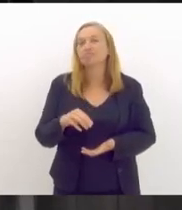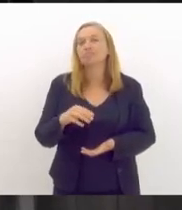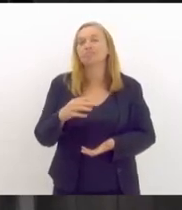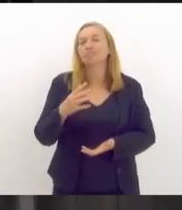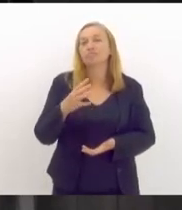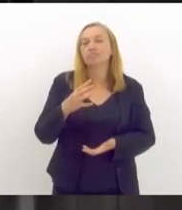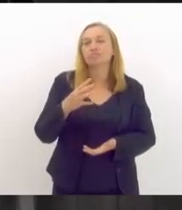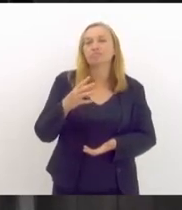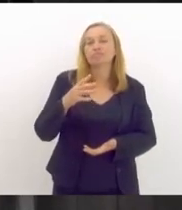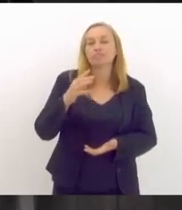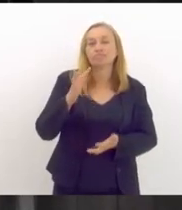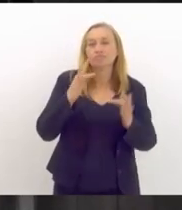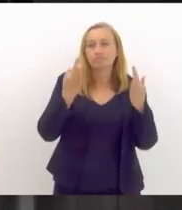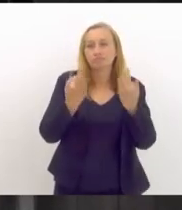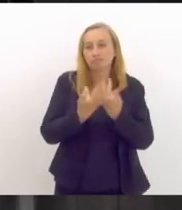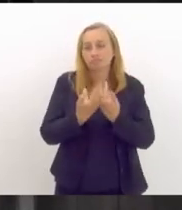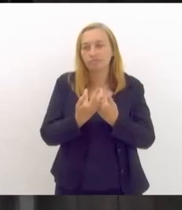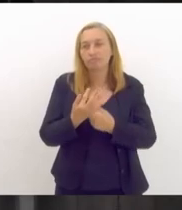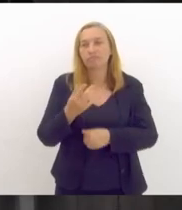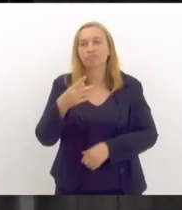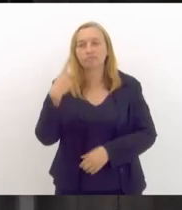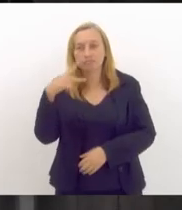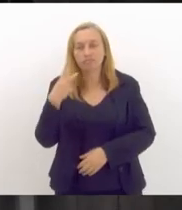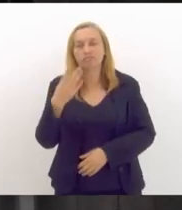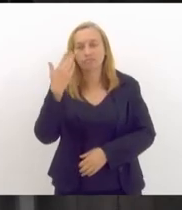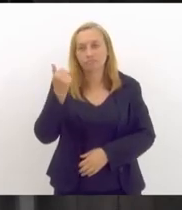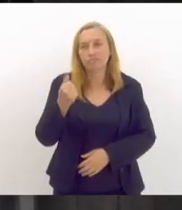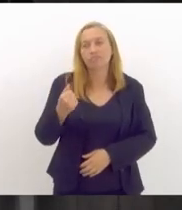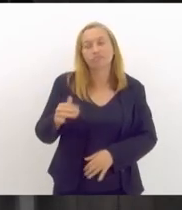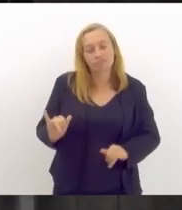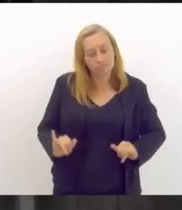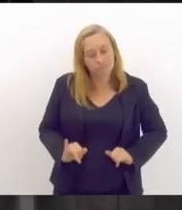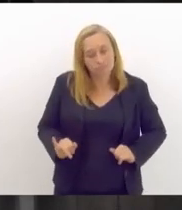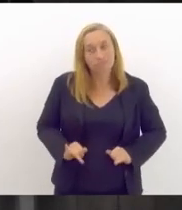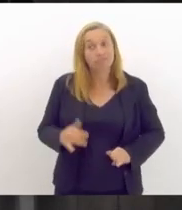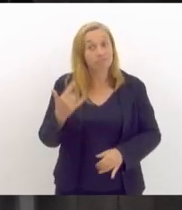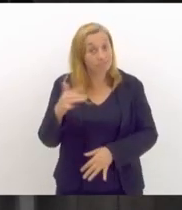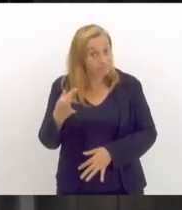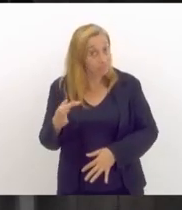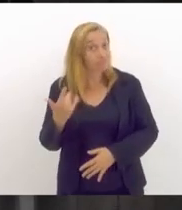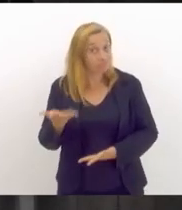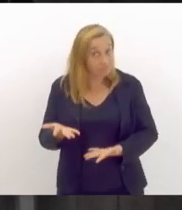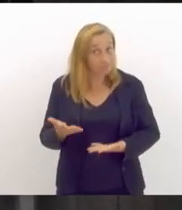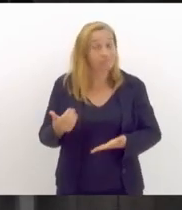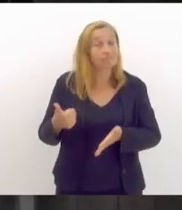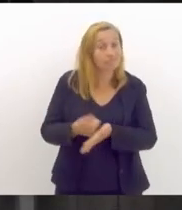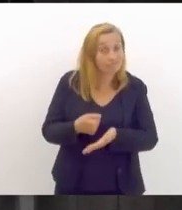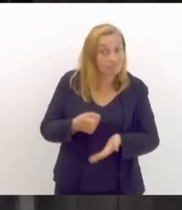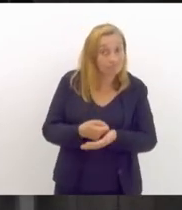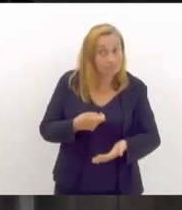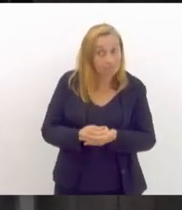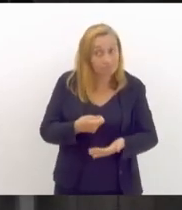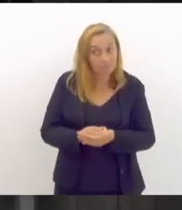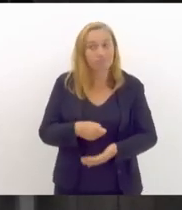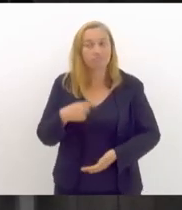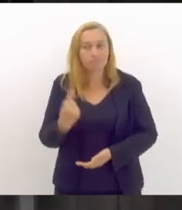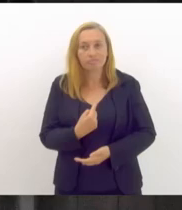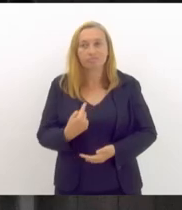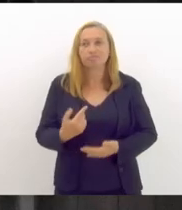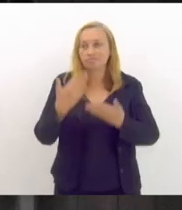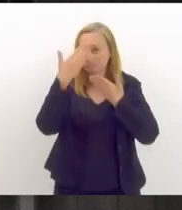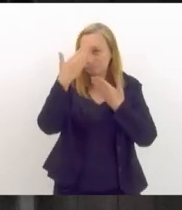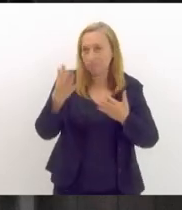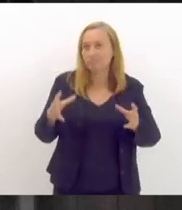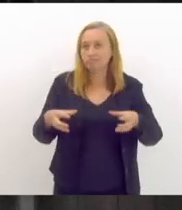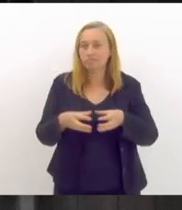político sabe Presidente o quanto dói você já falou Dói né que a família dói nós somos muito cobrados agradecer a